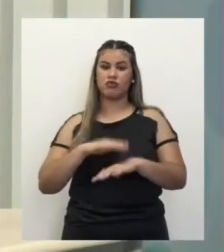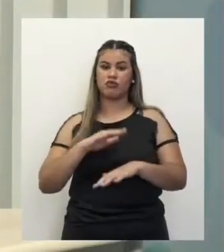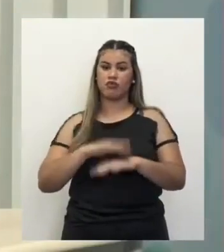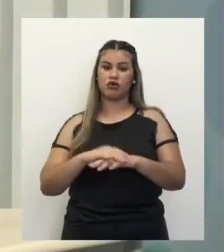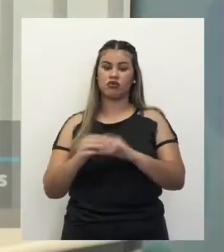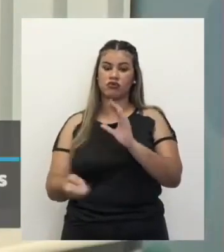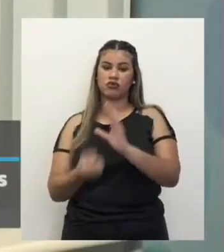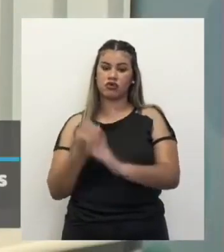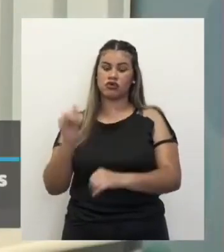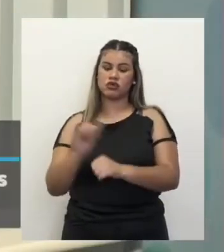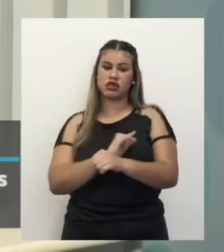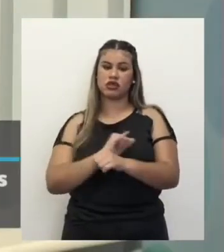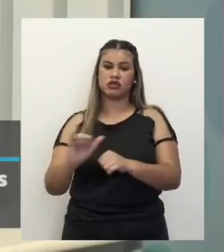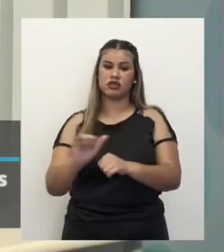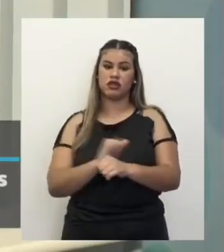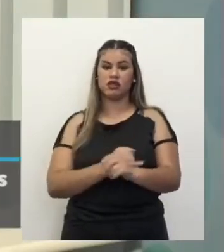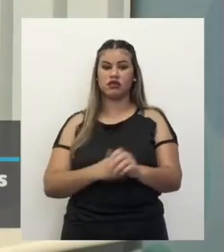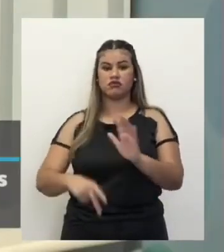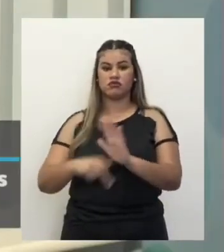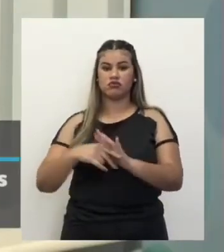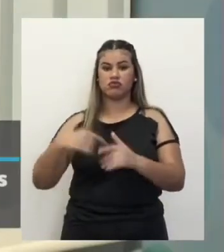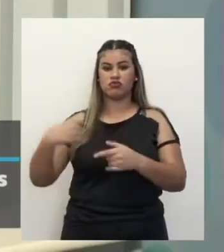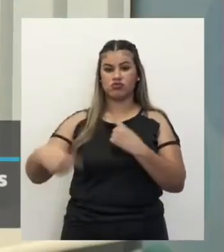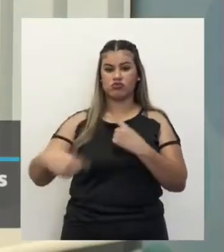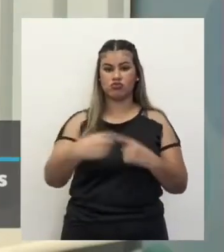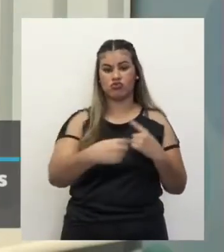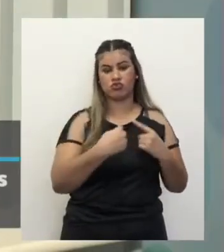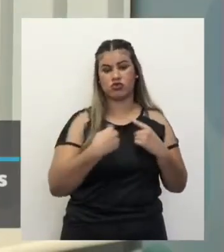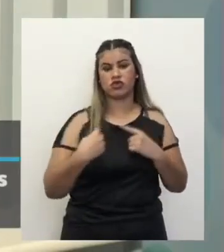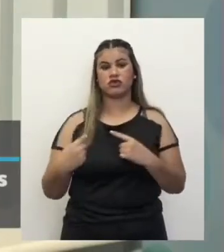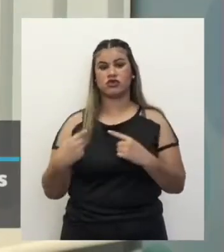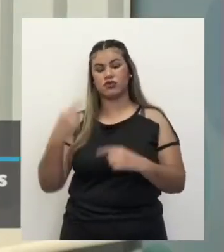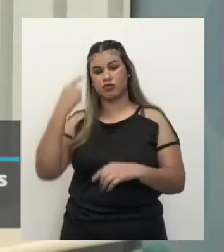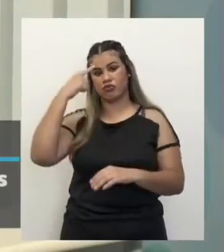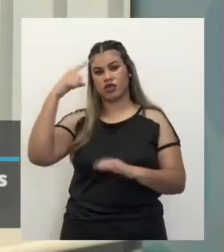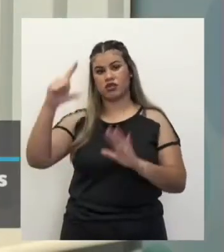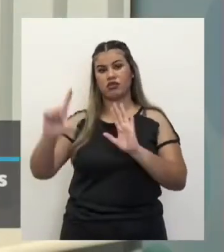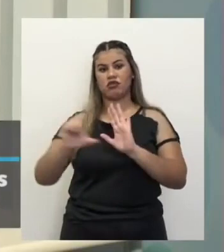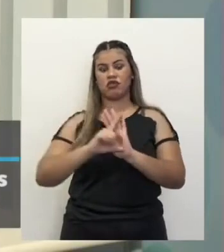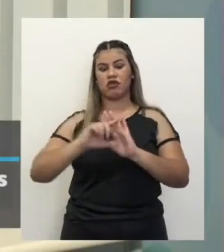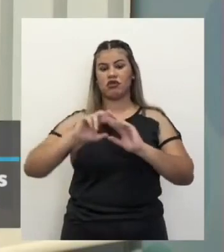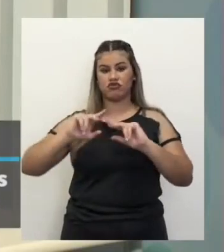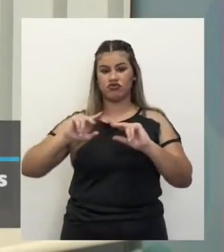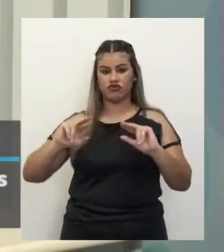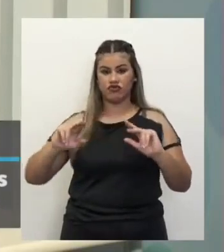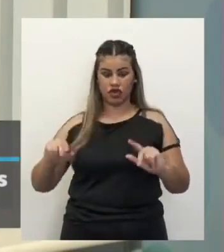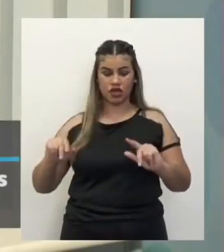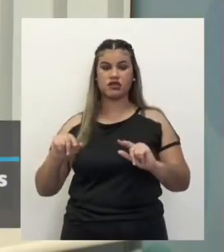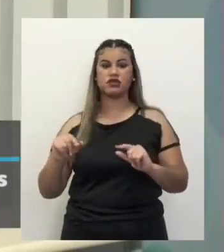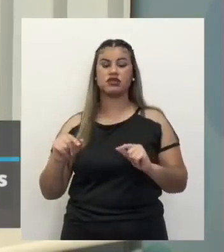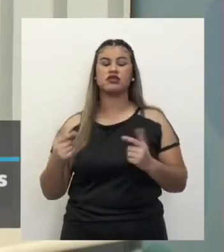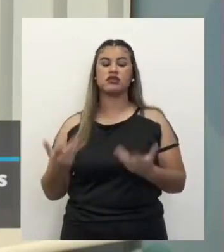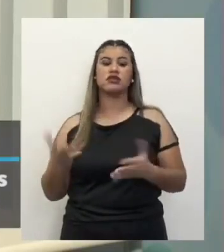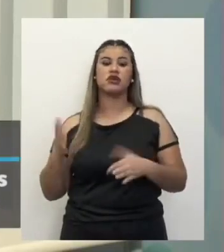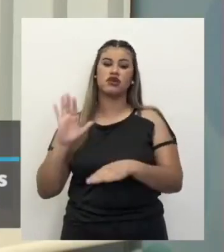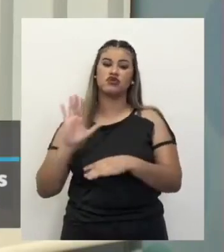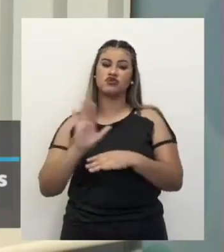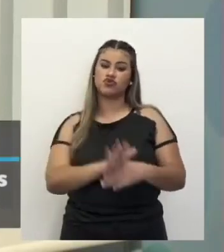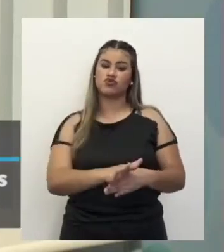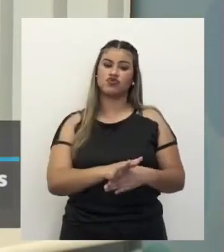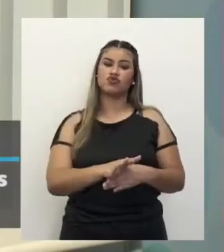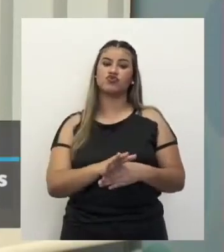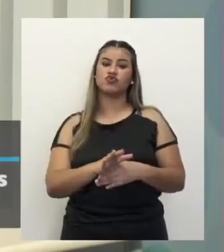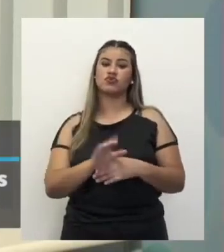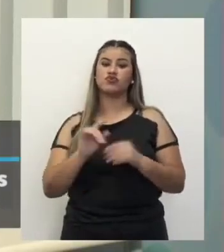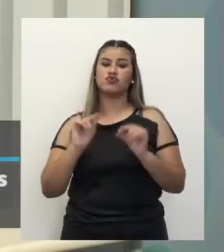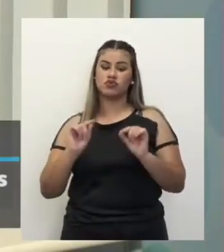estratégias políticas, né, aí baseadas em um conjunto de leis que garantem, né, que